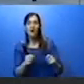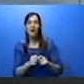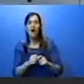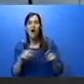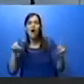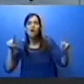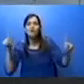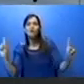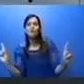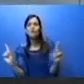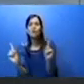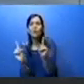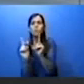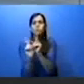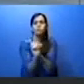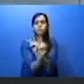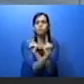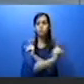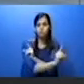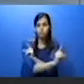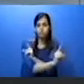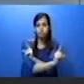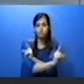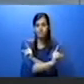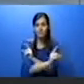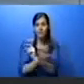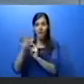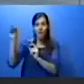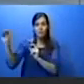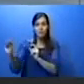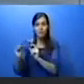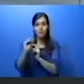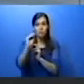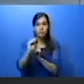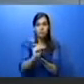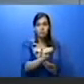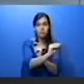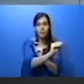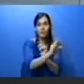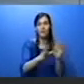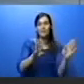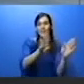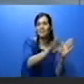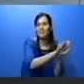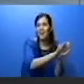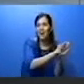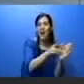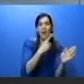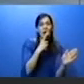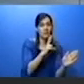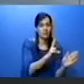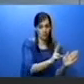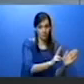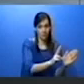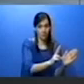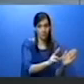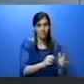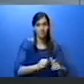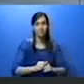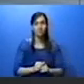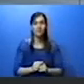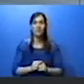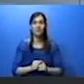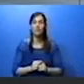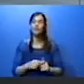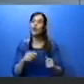se eu fizesse o caminho contrário, de trás para frente. Para eu chegar nesse mesmo resultado, eu vou